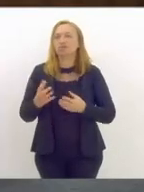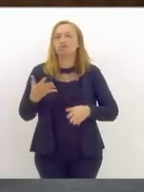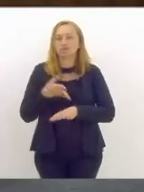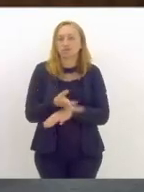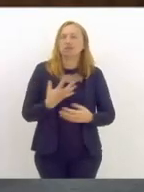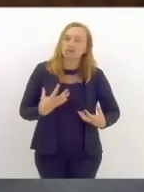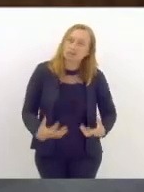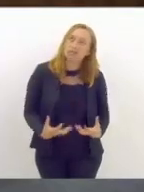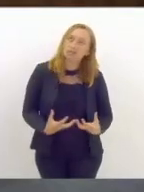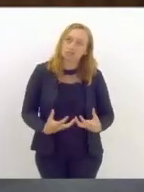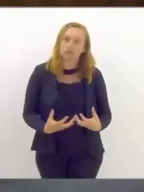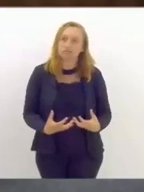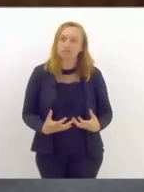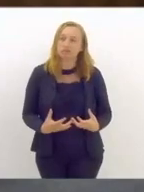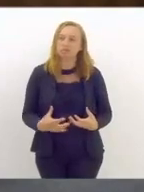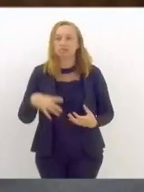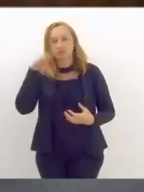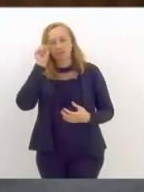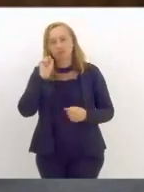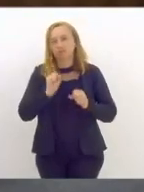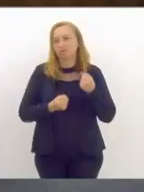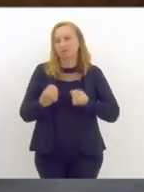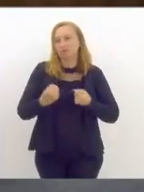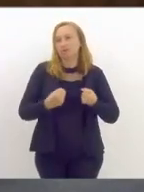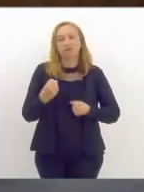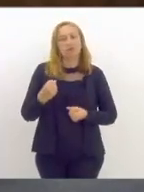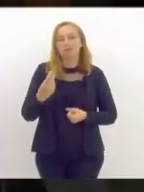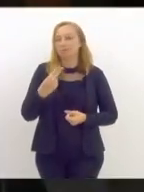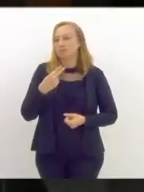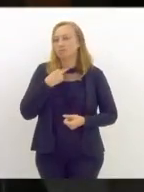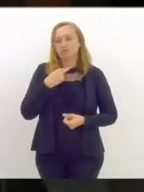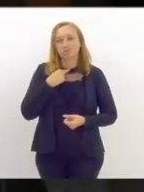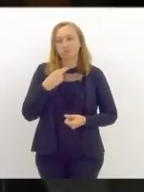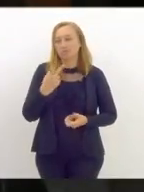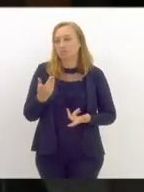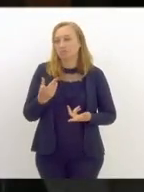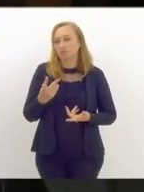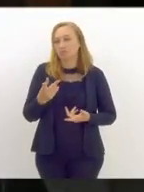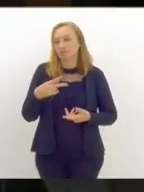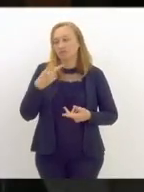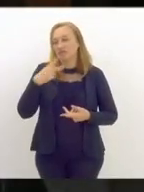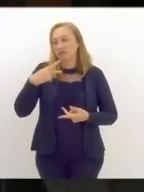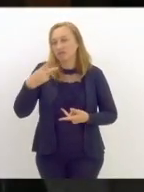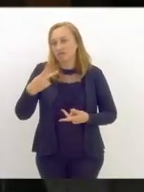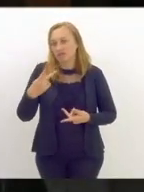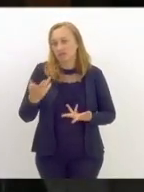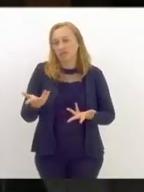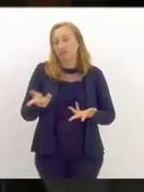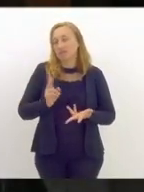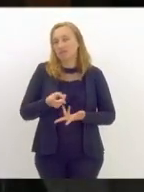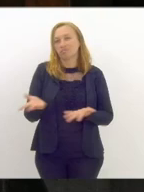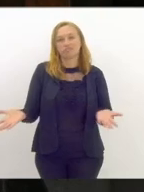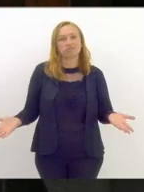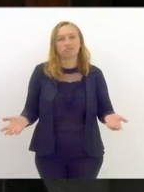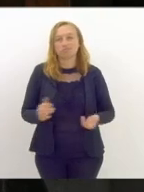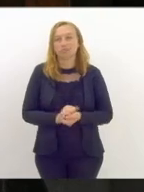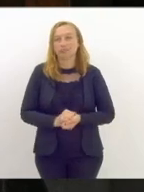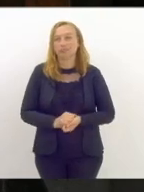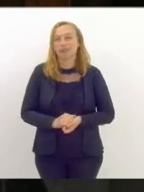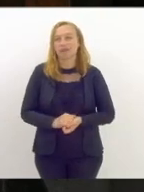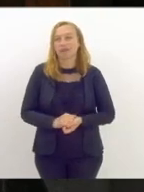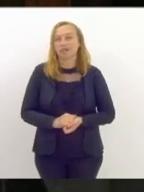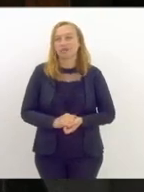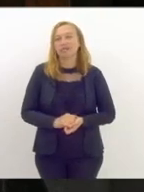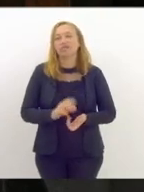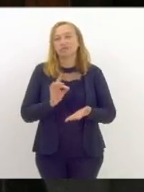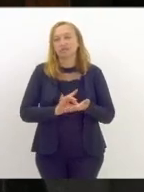né, querendo descansar no carro, mas ele não conseguia parar de falar um minuto. E ele sempre dizia que torcia sempre por mim, e, na verdade,